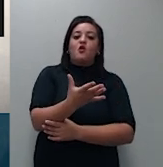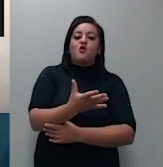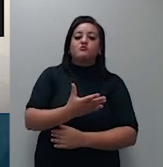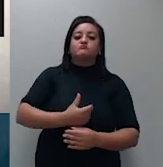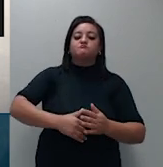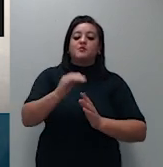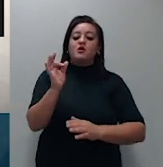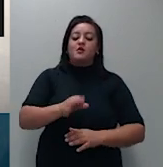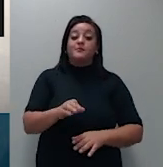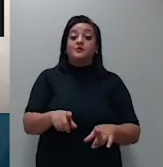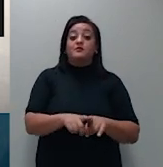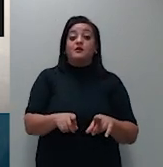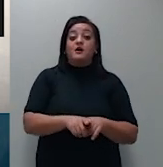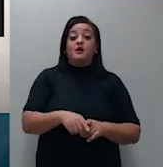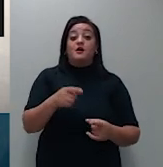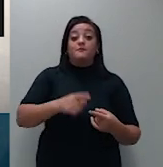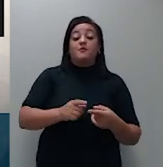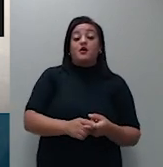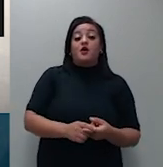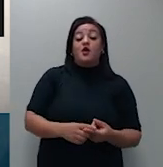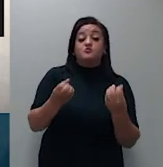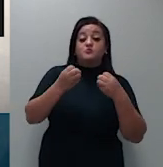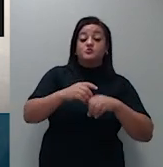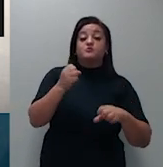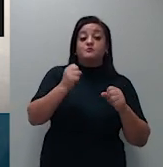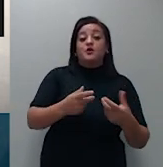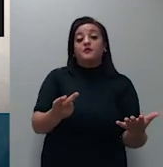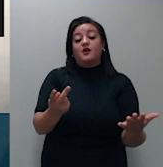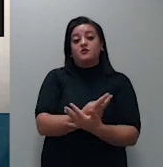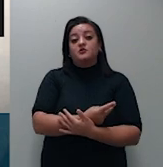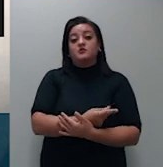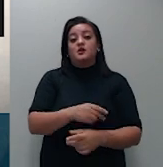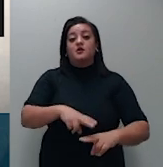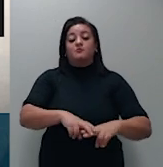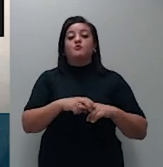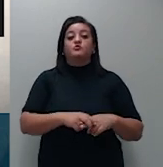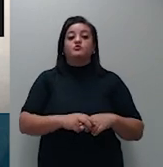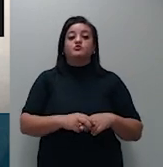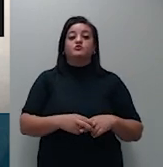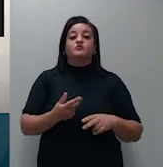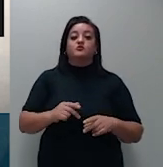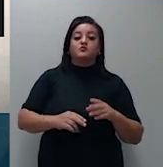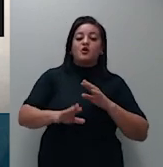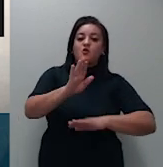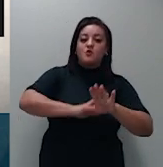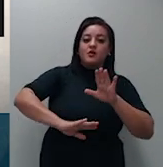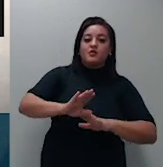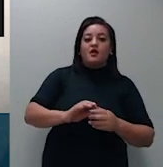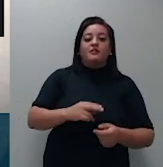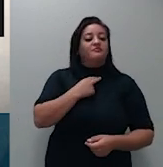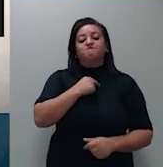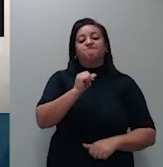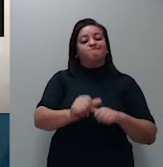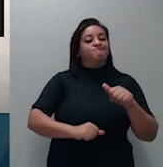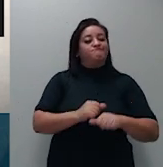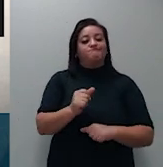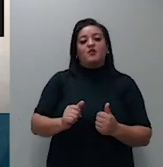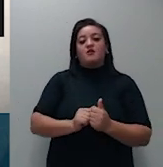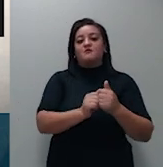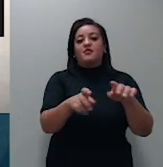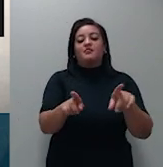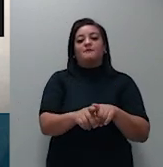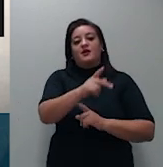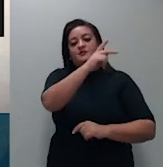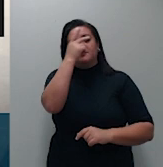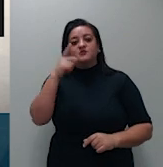os danos que podem surgir em razão de sua inobservância são irreversíveis acompanhando aquelas pessoas por